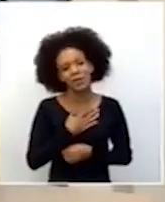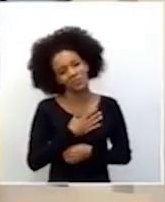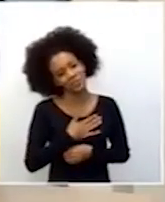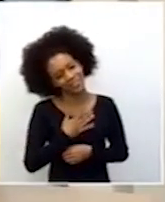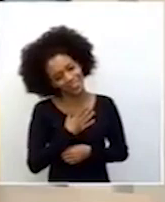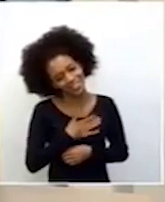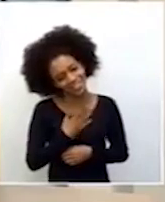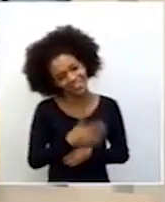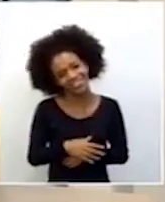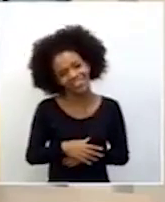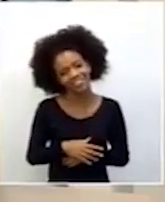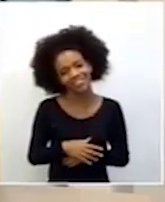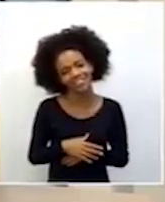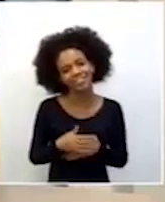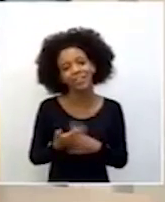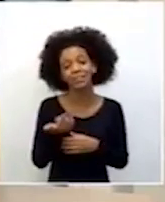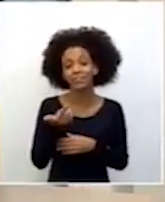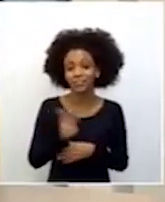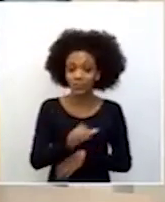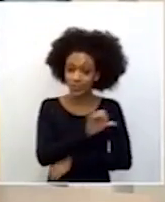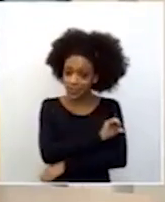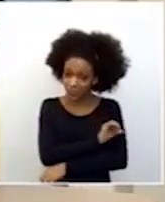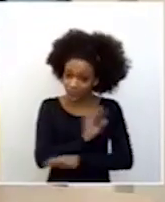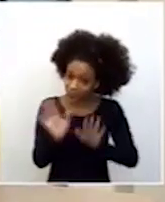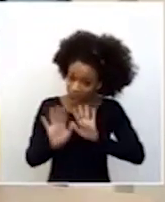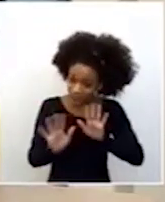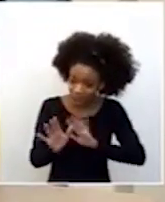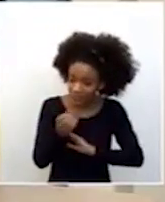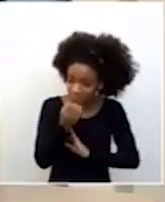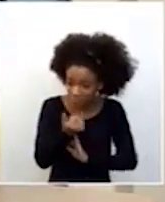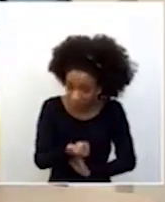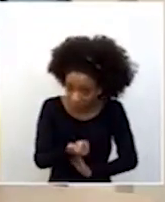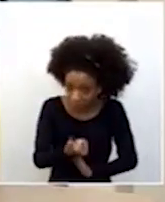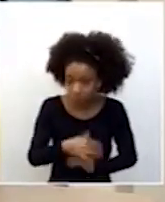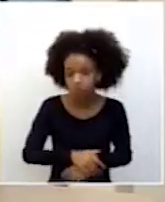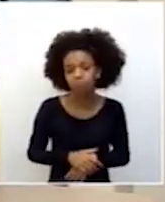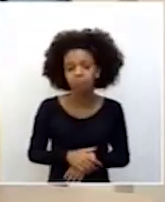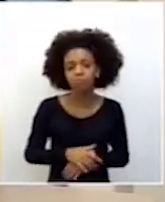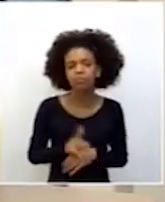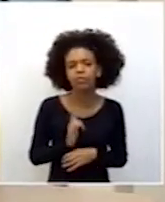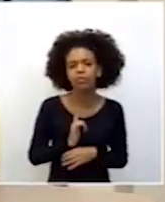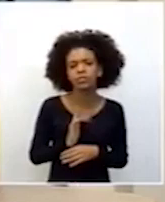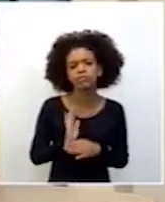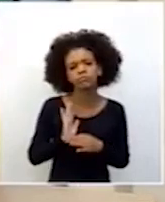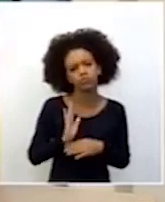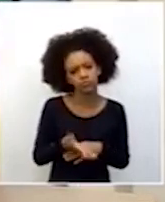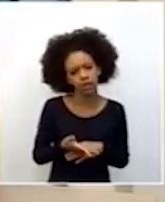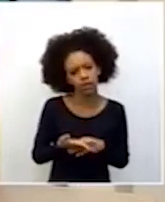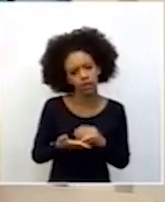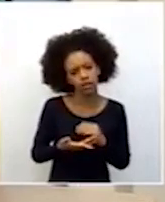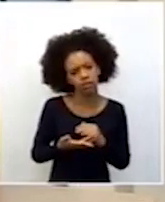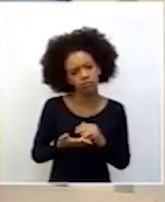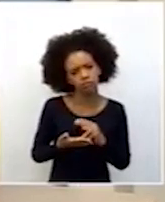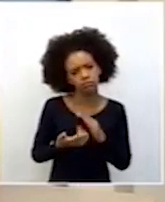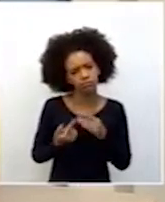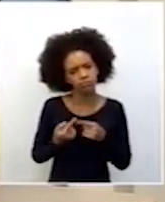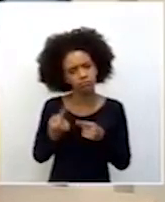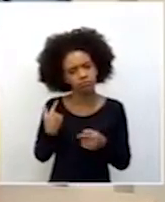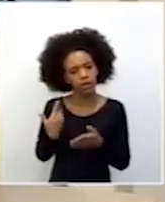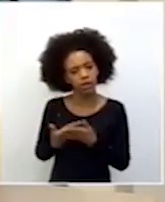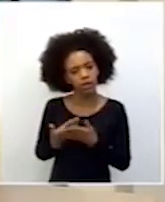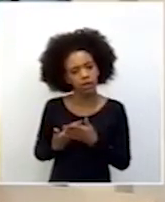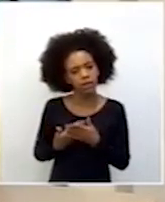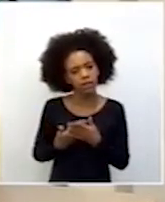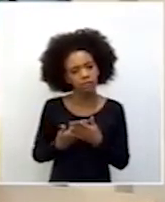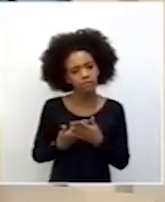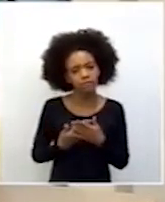meu, novamente com o 9º ano. Tudo bem, gente? Nós estivemos aqui já na última aula, a gente falou sobre